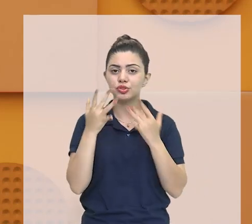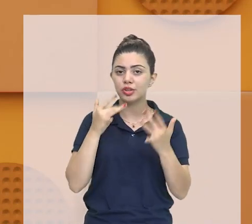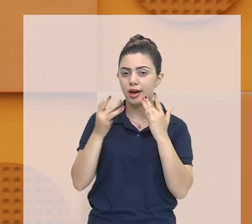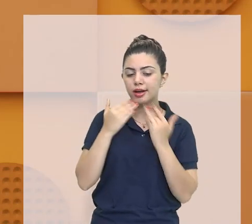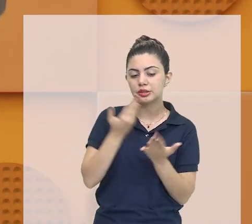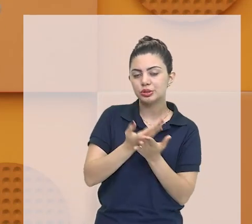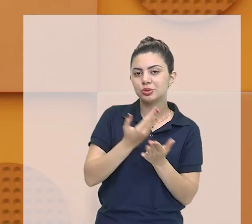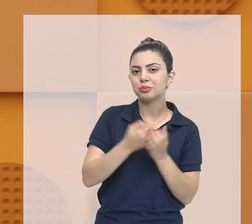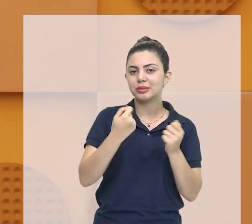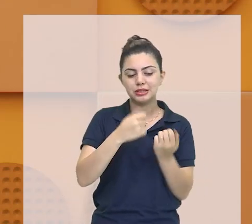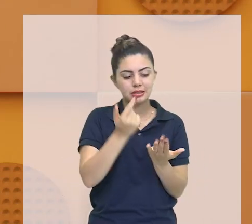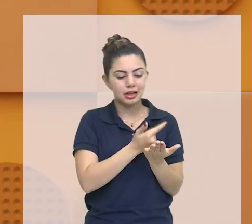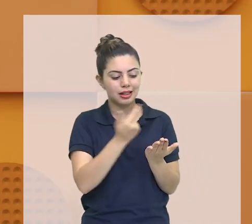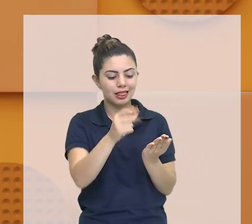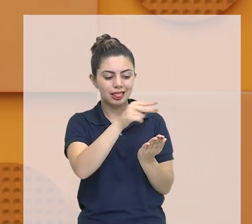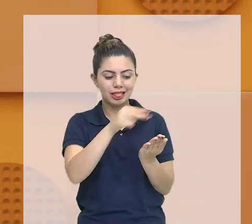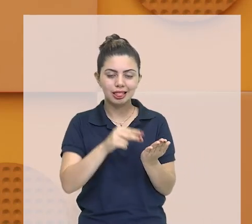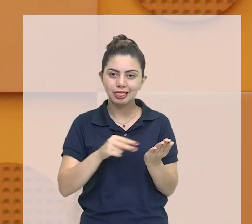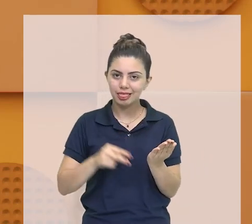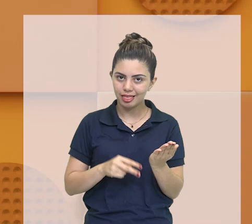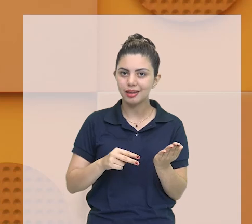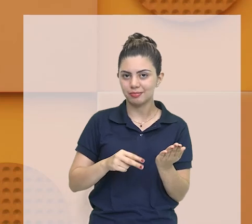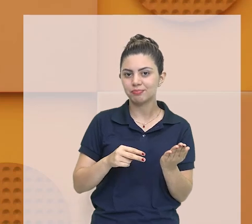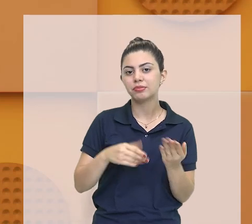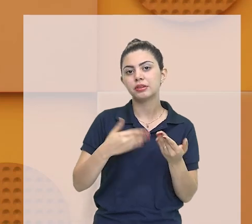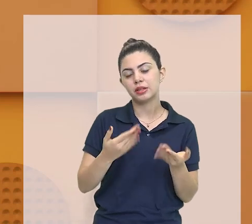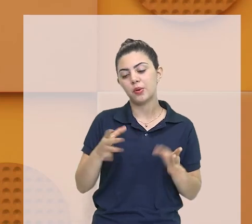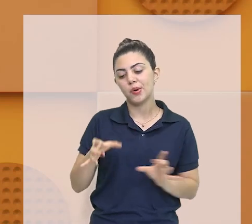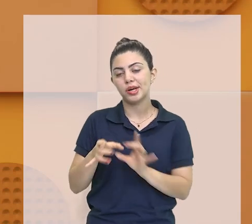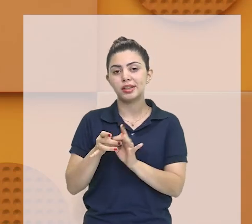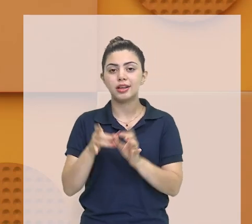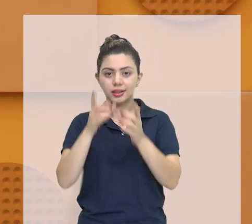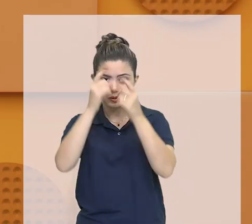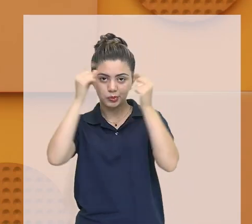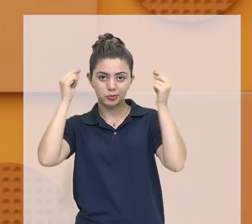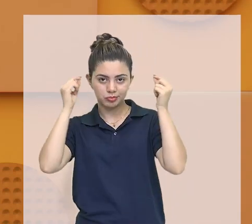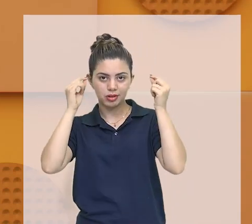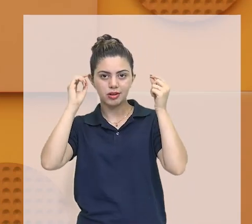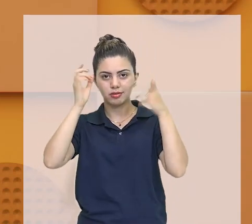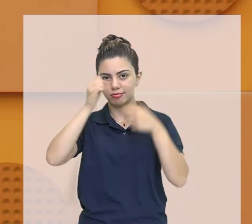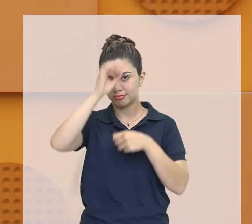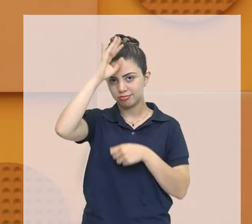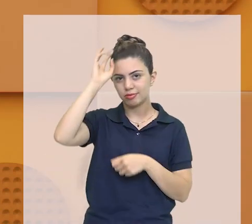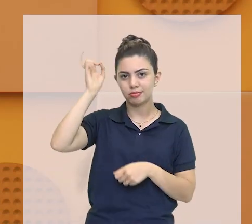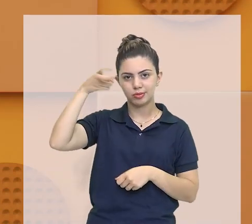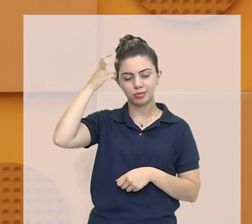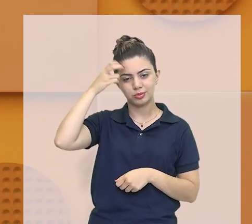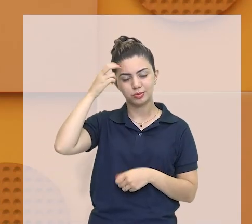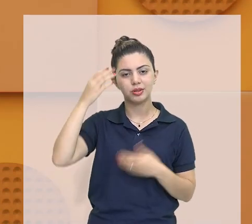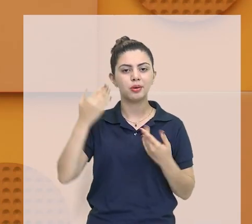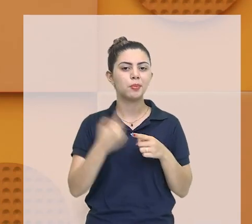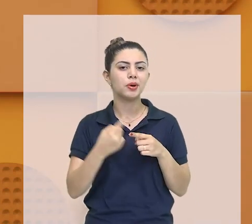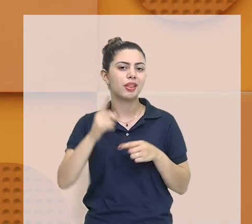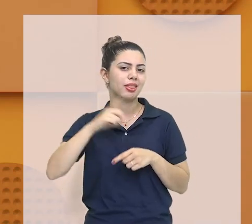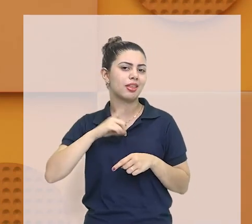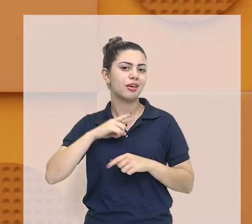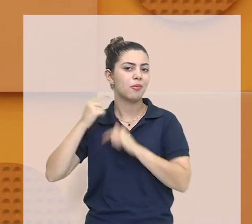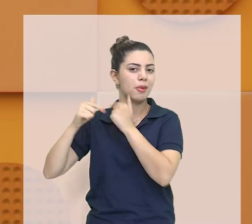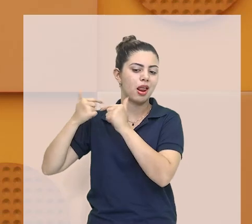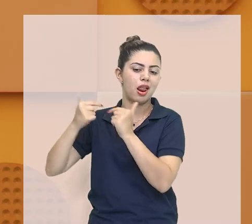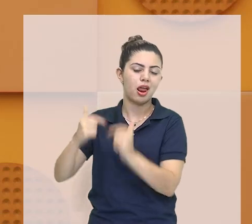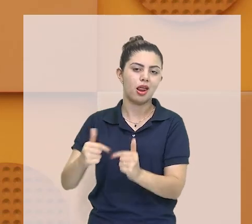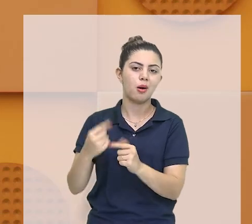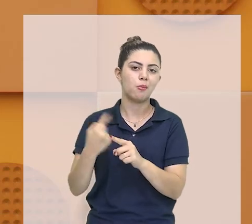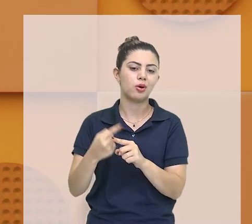então, que ler essas leituras obrigatórias ligadas, então, a essa cultura grega. E isso é, então, o quê, né? A forte tradição, então, da